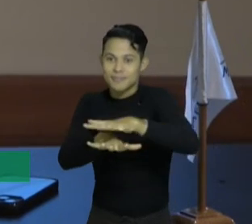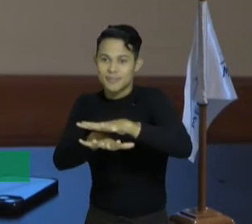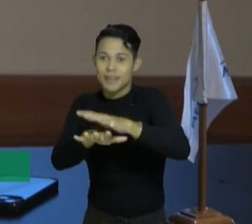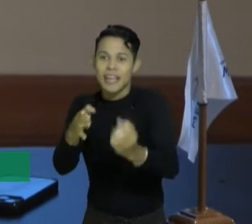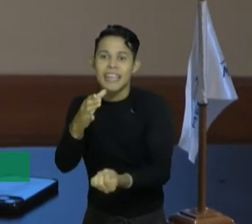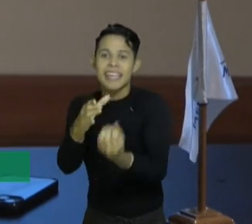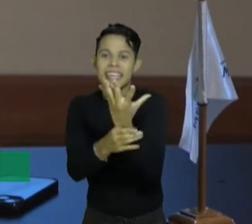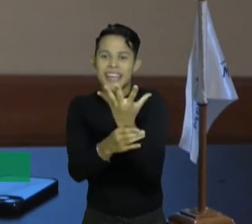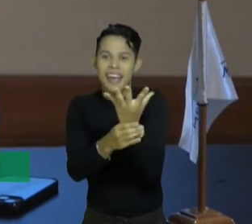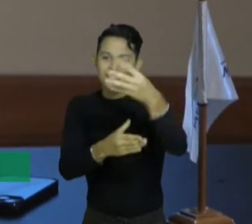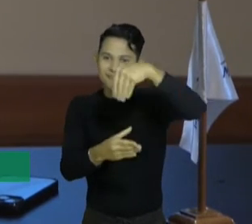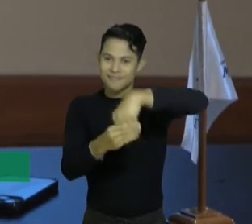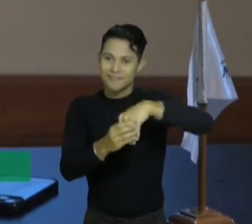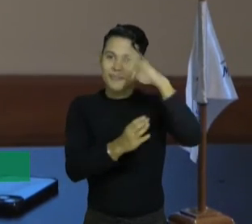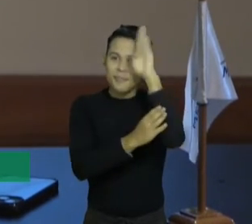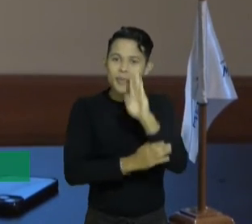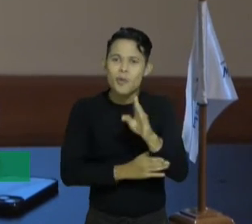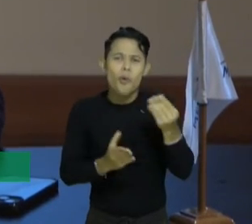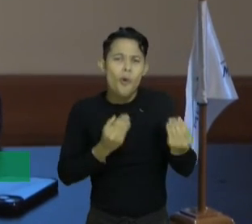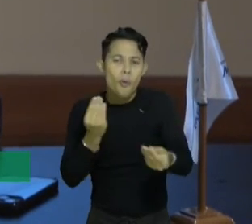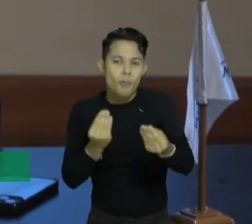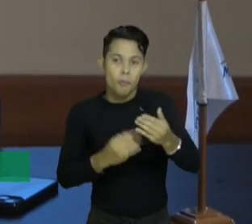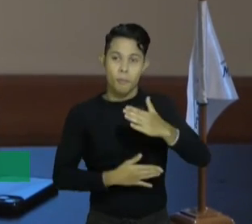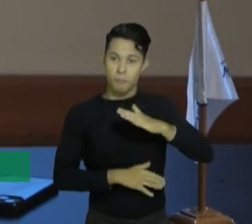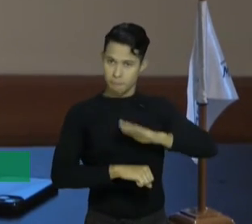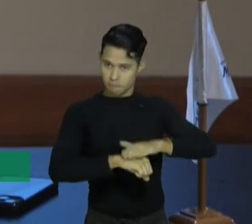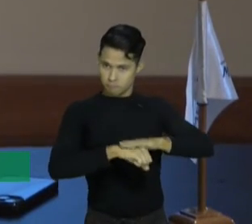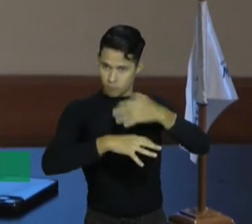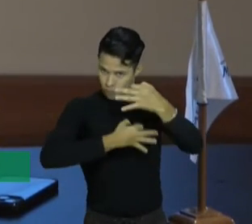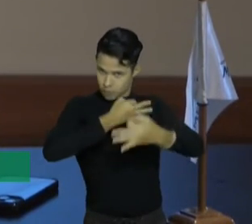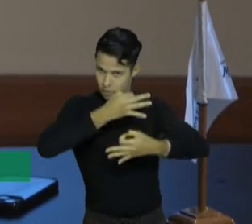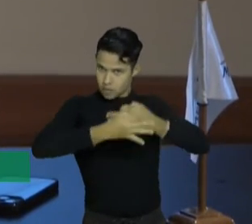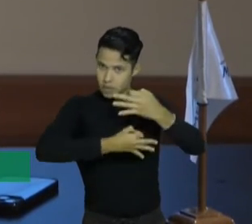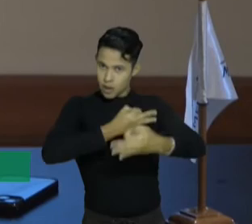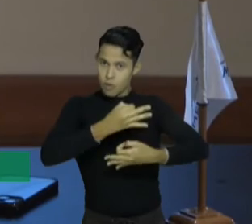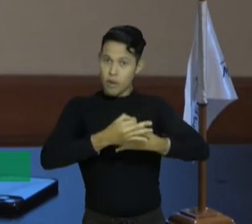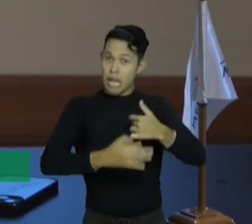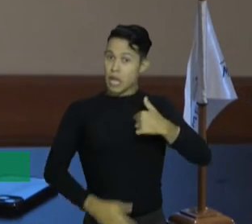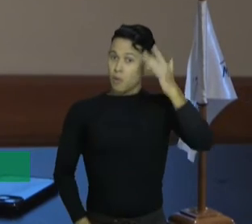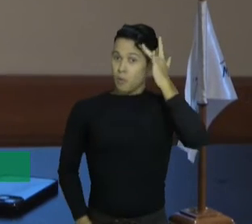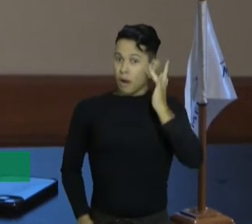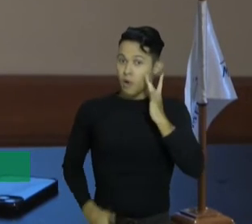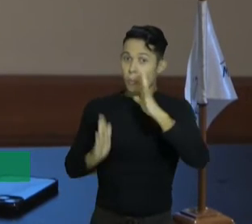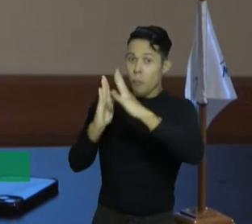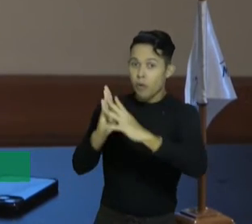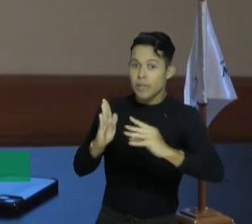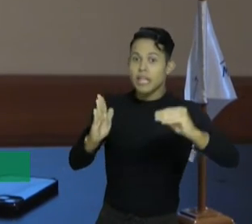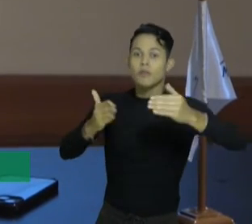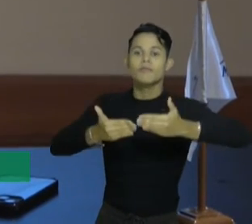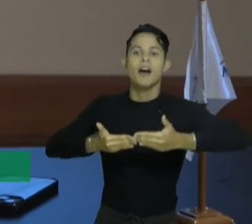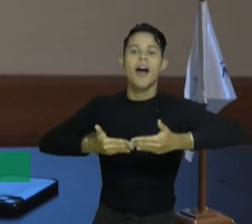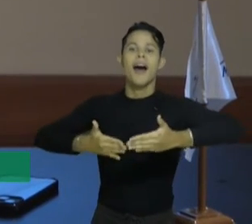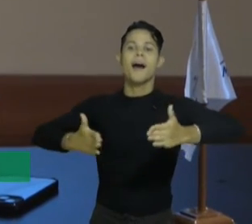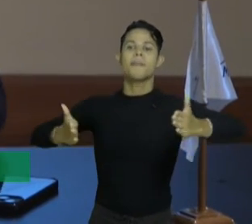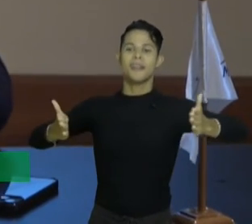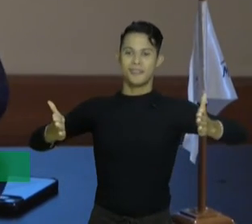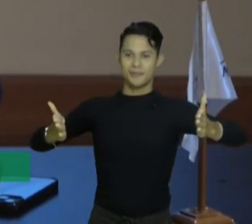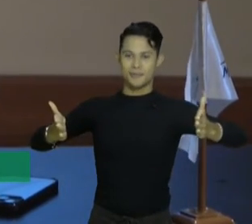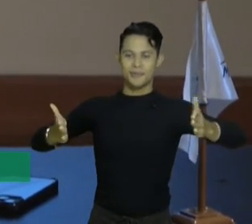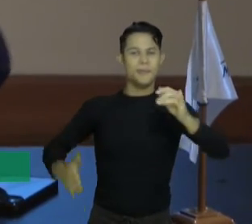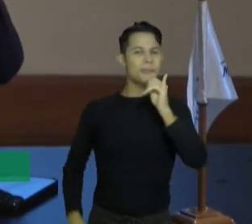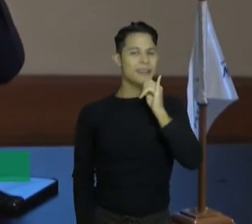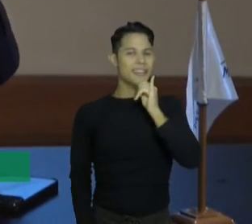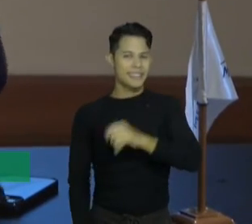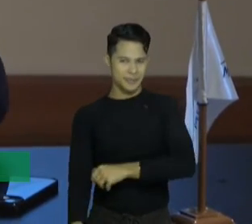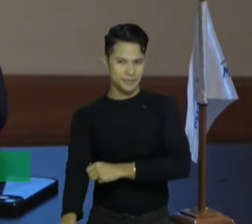minha eh singela opinião o modelo de integração aberto porque aqui tem uma questão tem gente que pensa alha